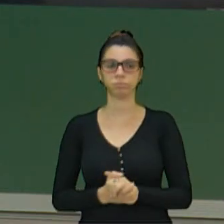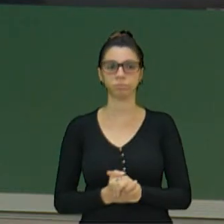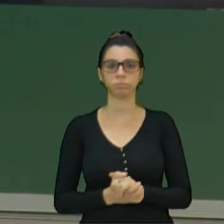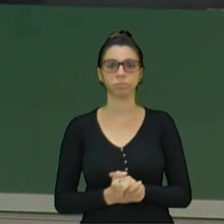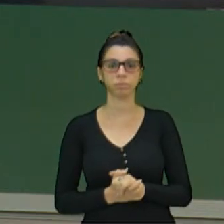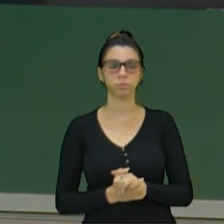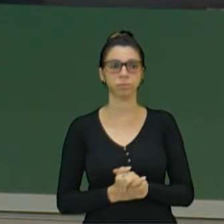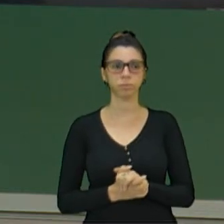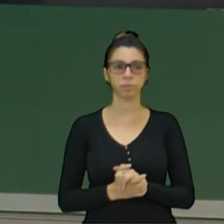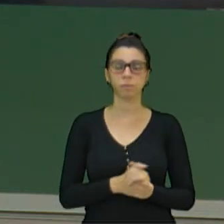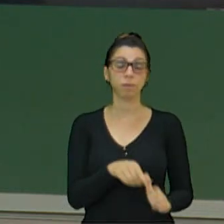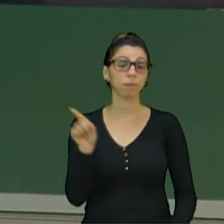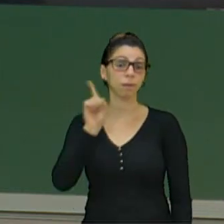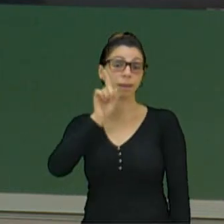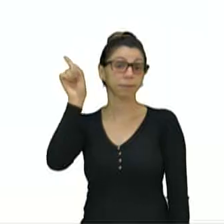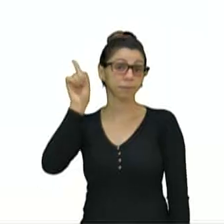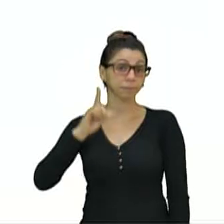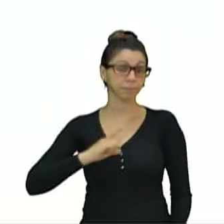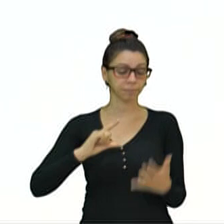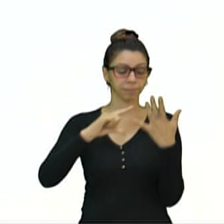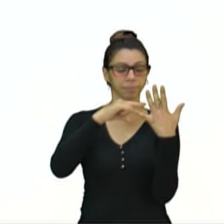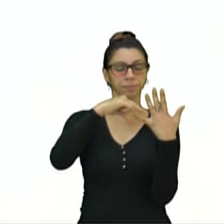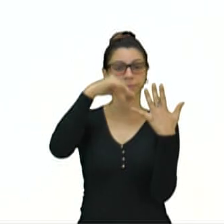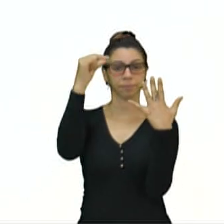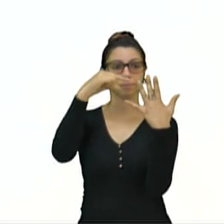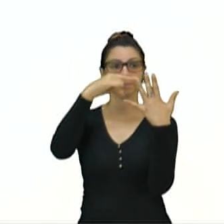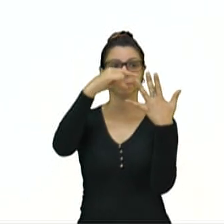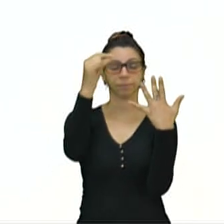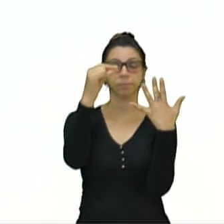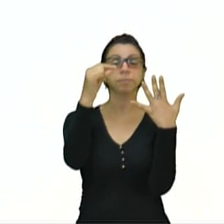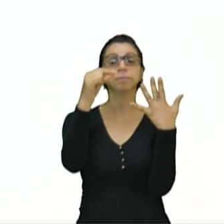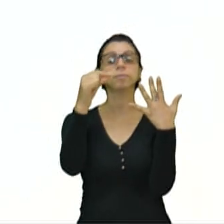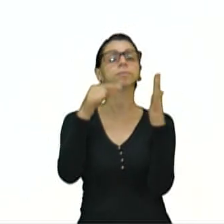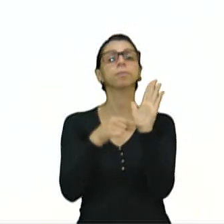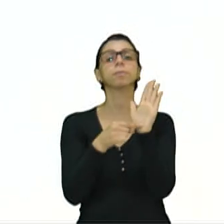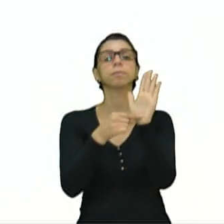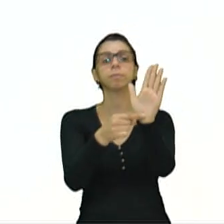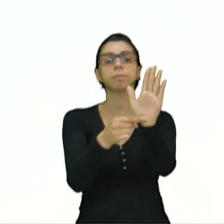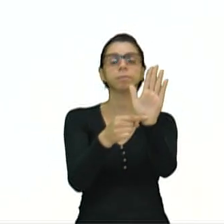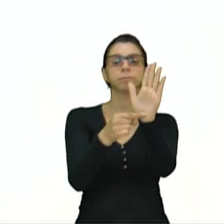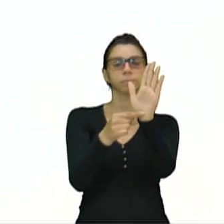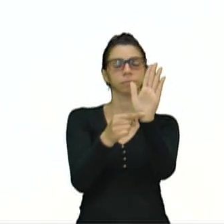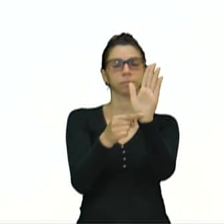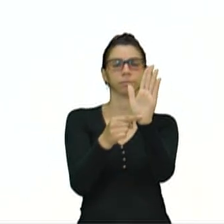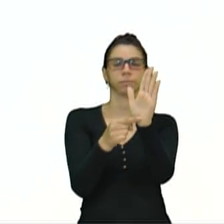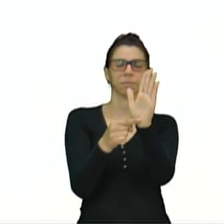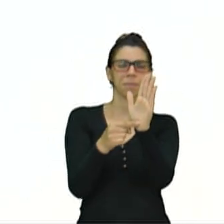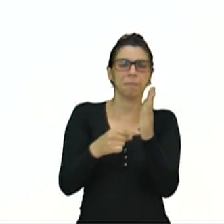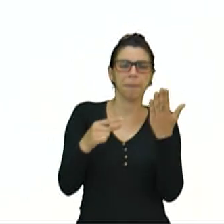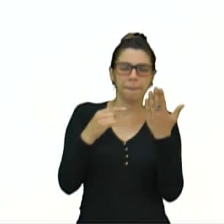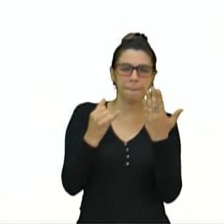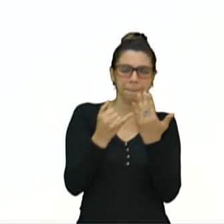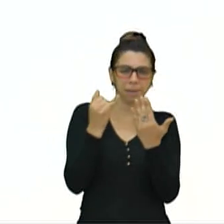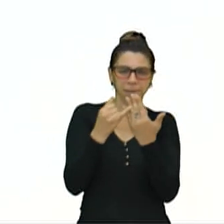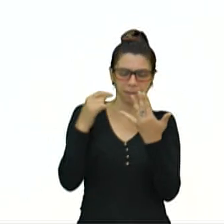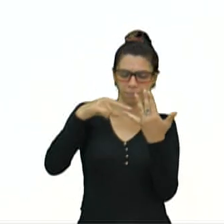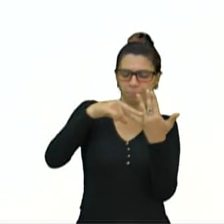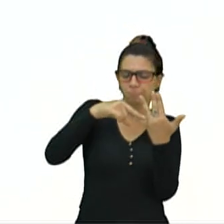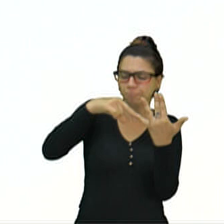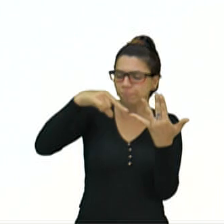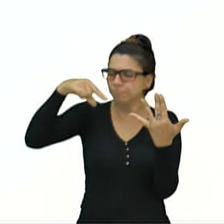As gimnospermas, elas apresentam em algumas espécies uma folha em forma de agulha, bem